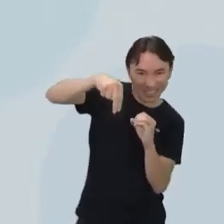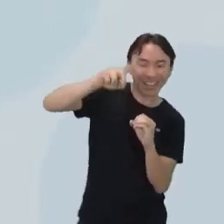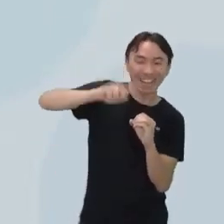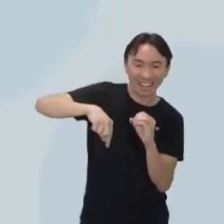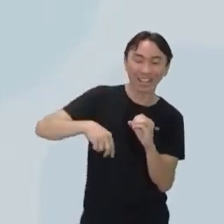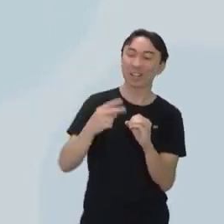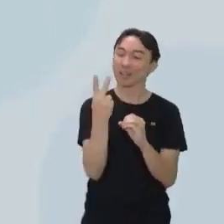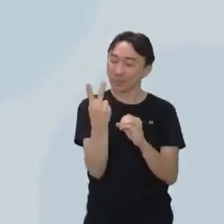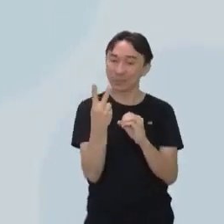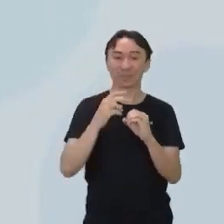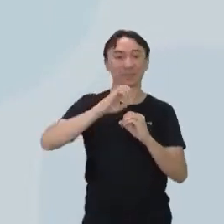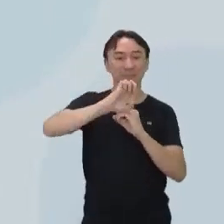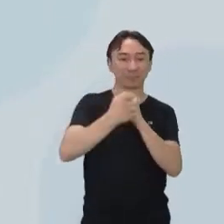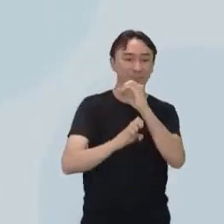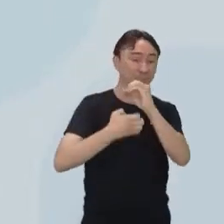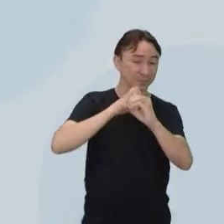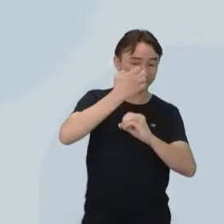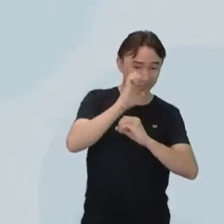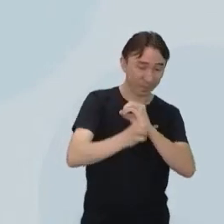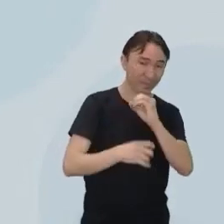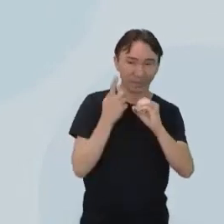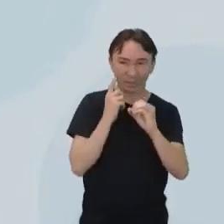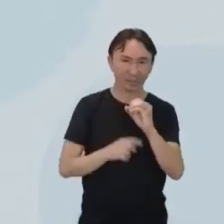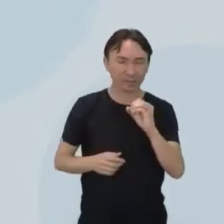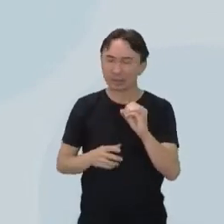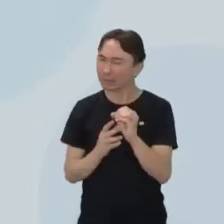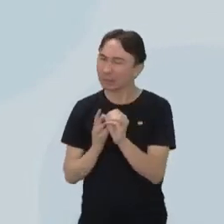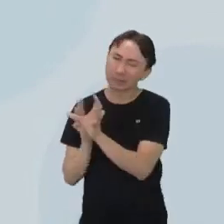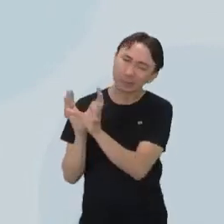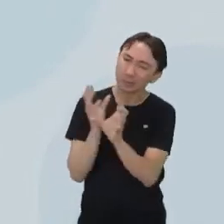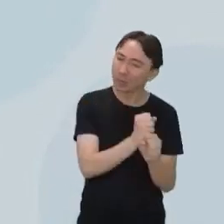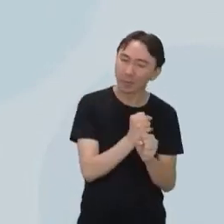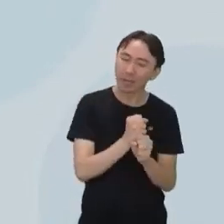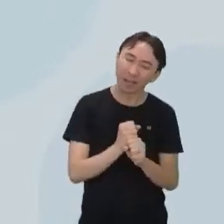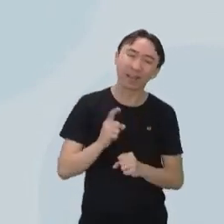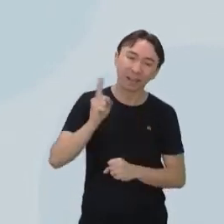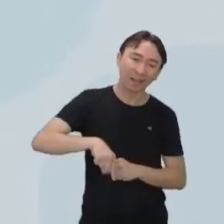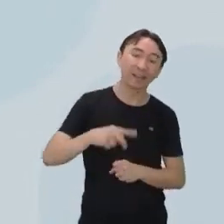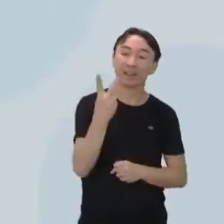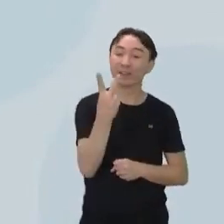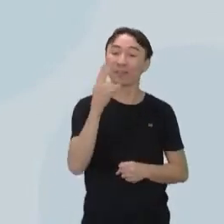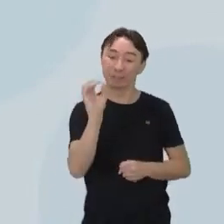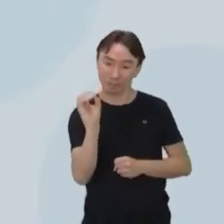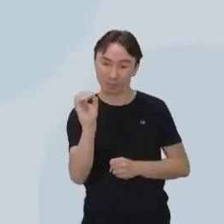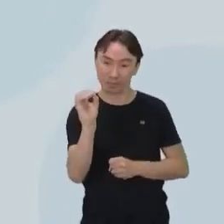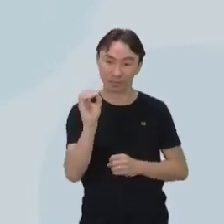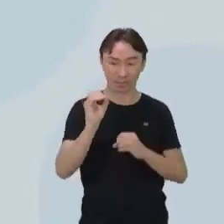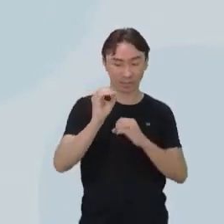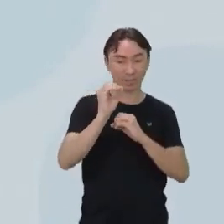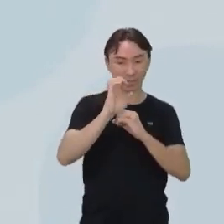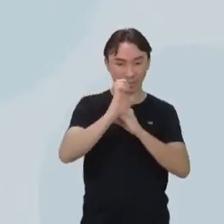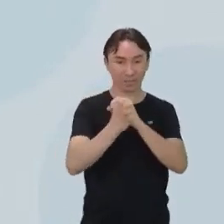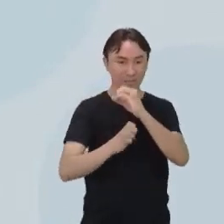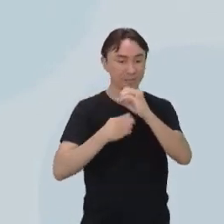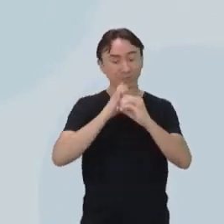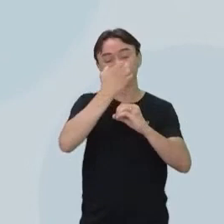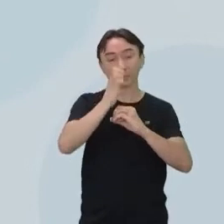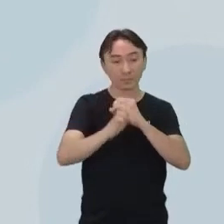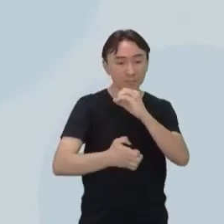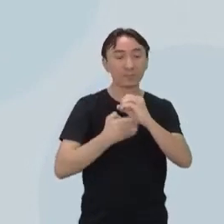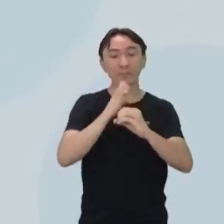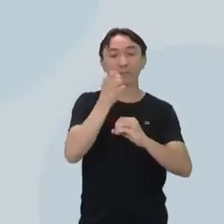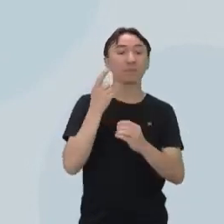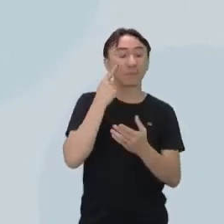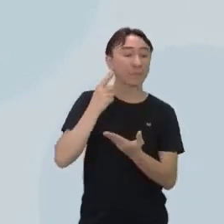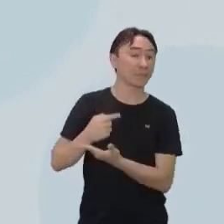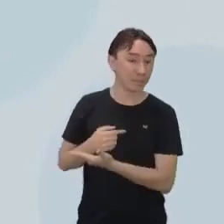né? Dá 20 elétrons no total, se a gente fosse fazer uma aritmética Exatamente. simples, é isso? Então, nós temos uma configuração eletrônica do átomo de